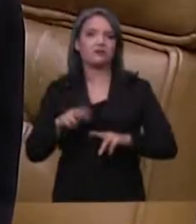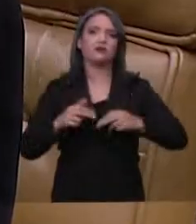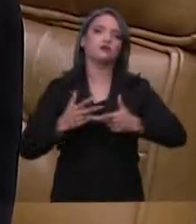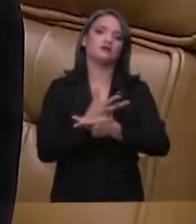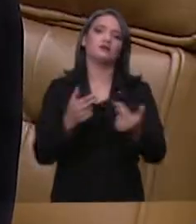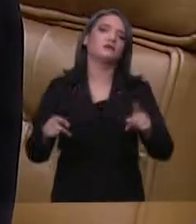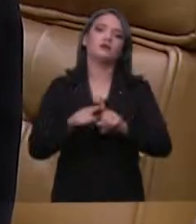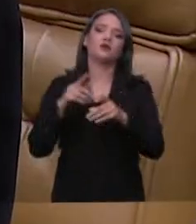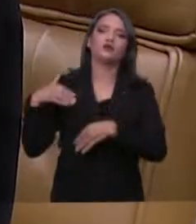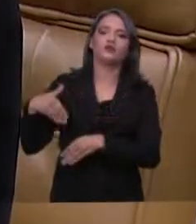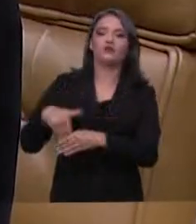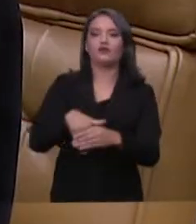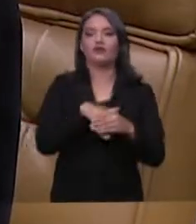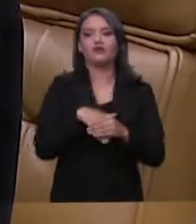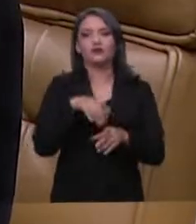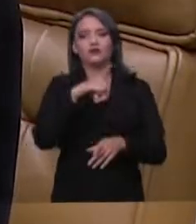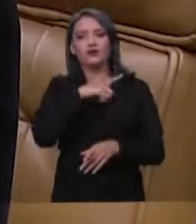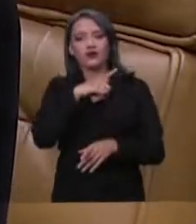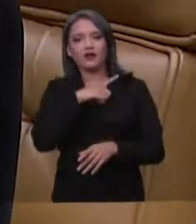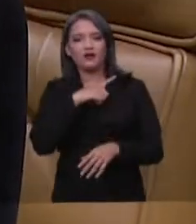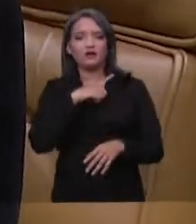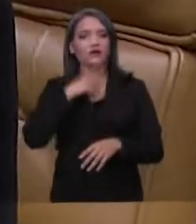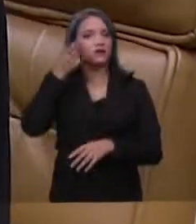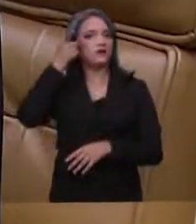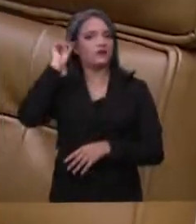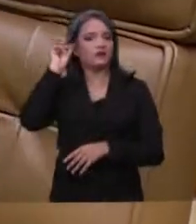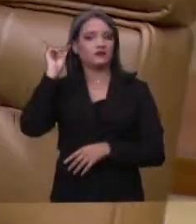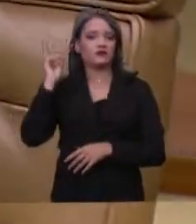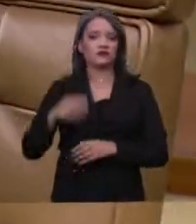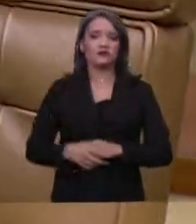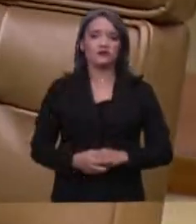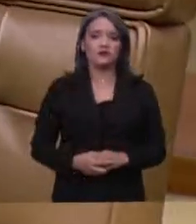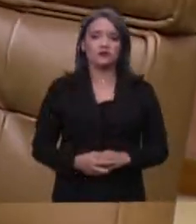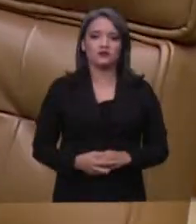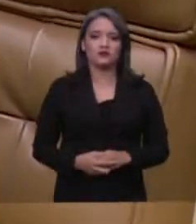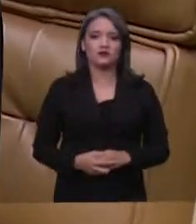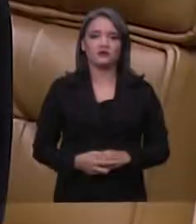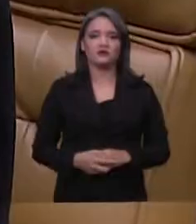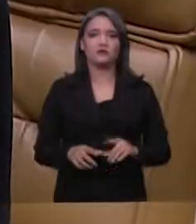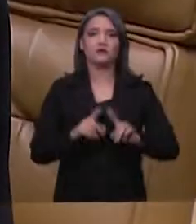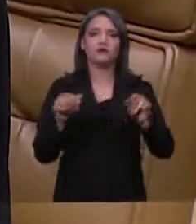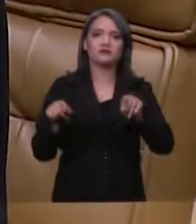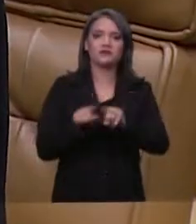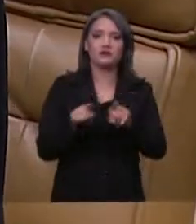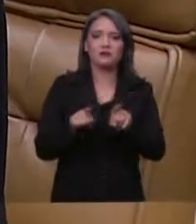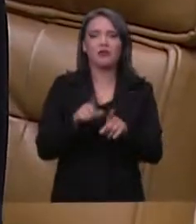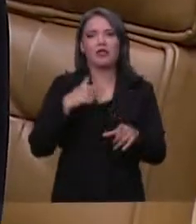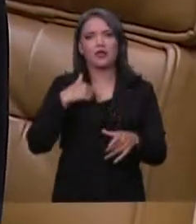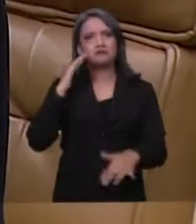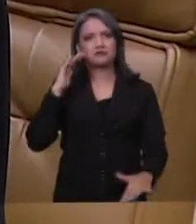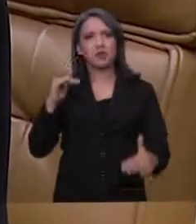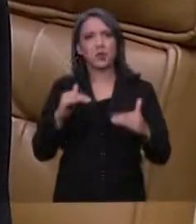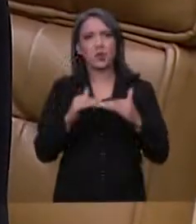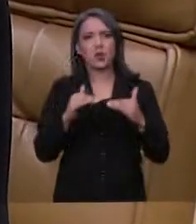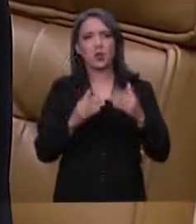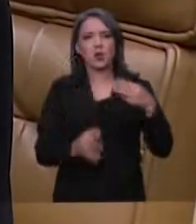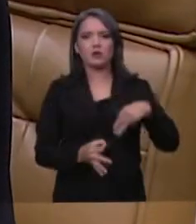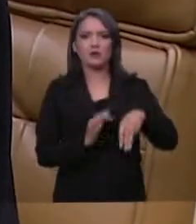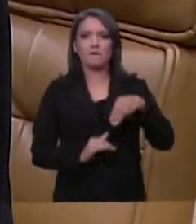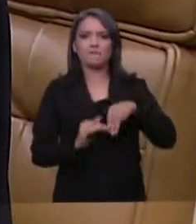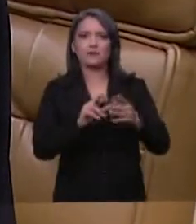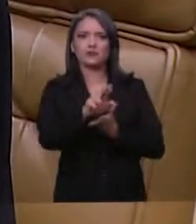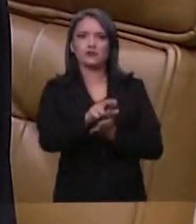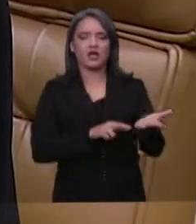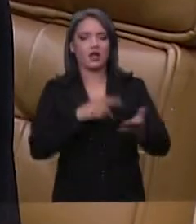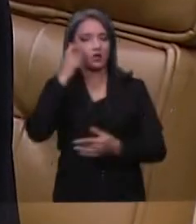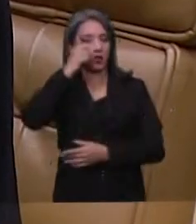alentado voto proferido na data de ontem. Ministério Público Federal contra Aécio Lúcio Costa Pereira. Quero registrar que acompanho o eminente ministro relator